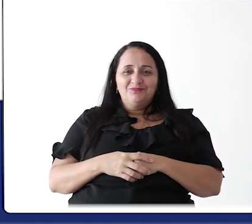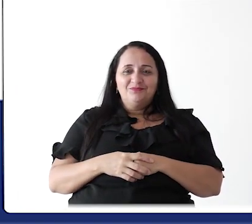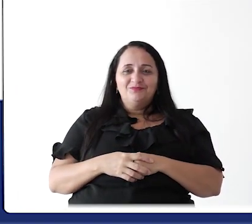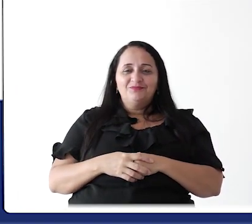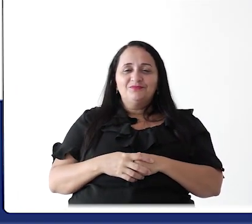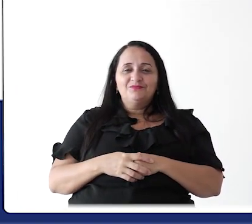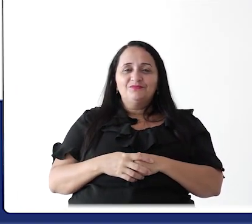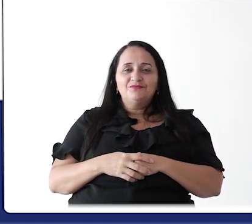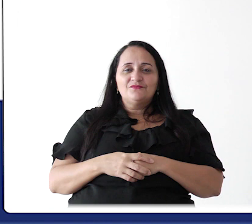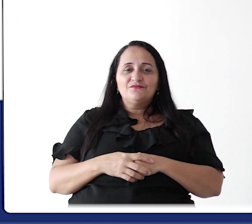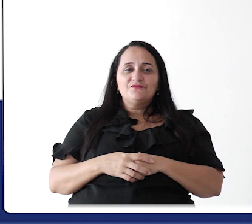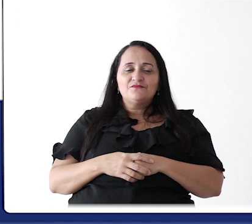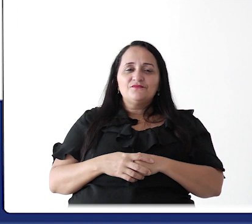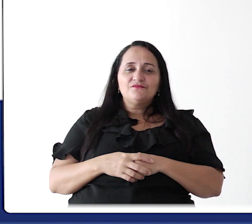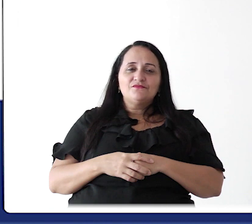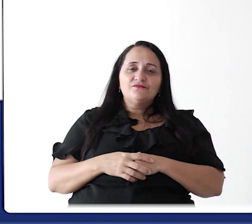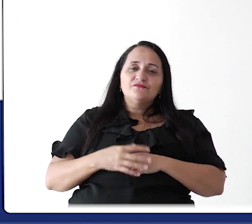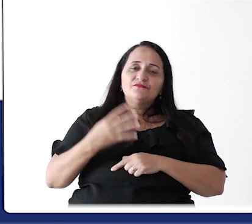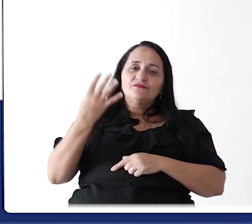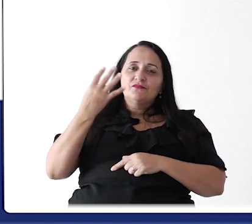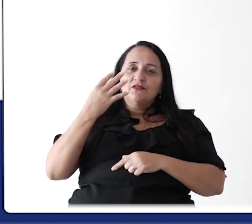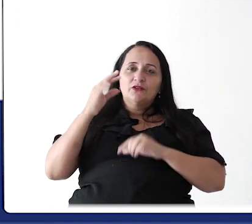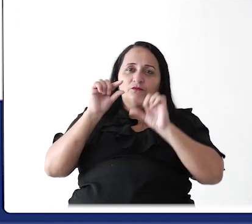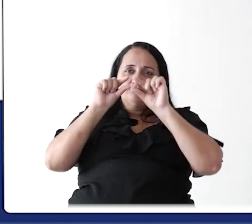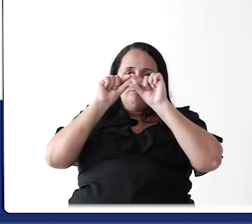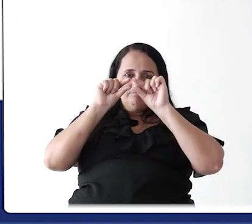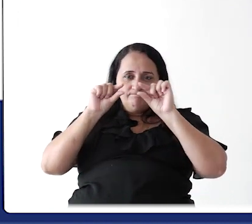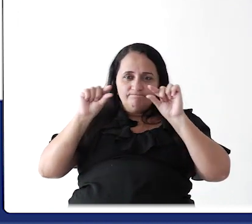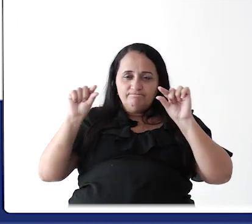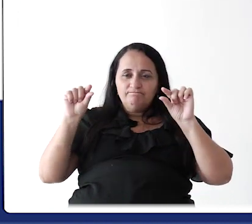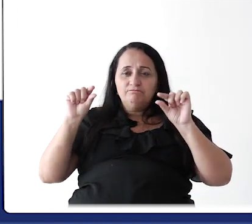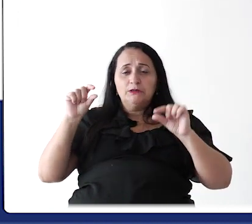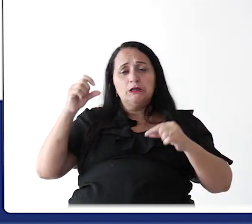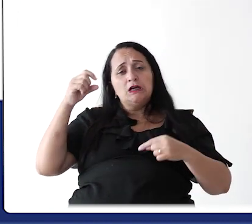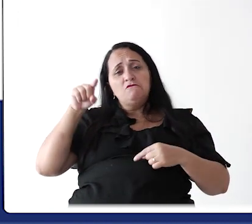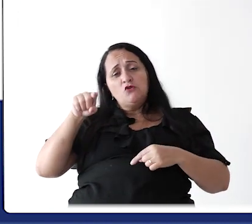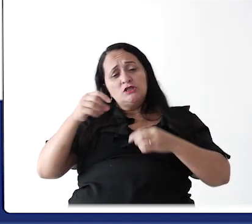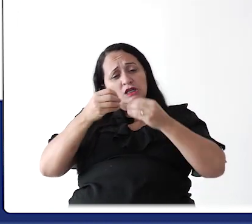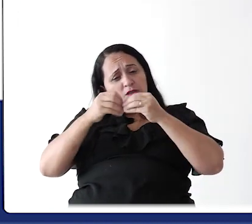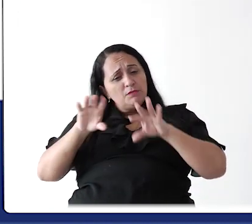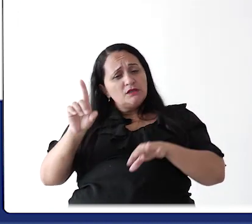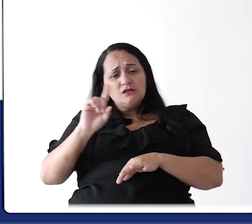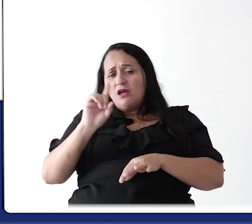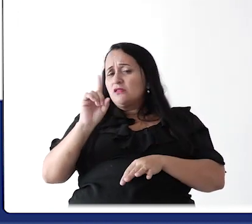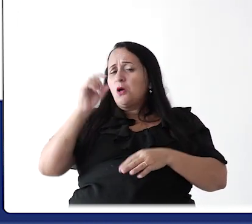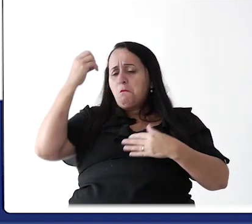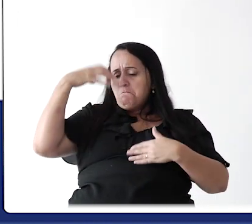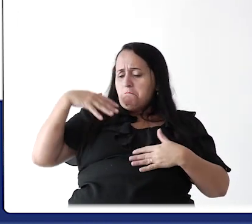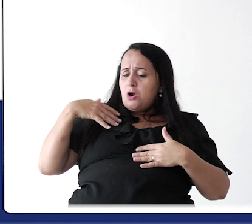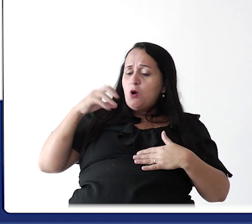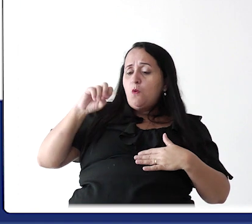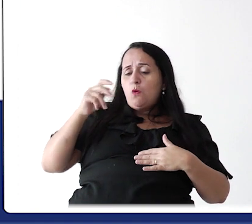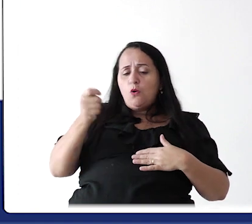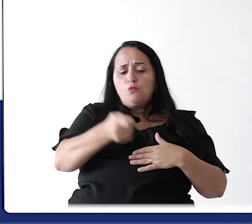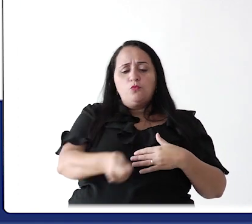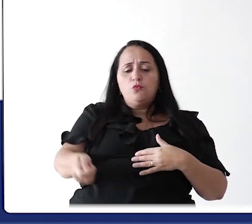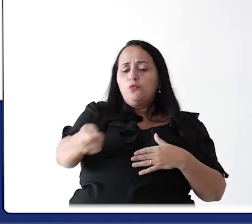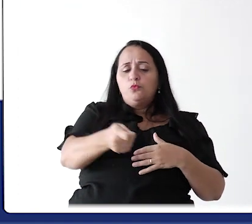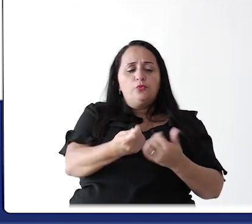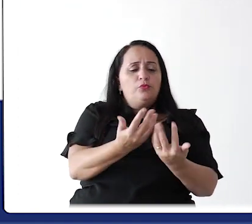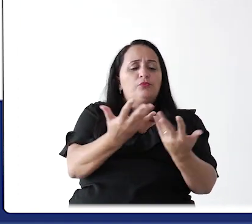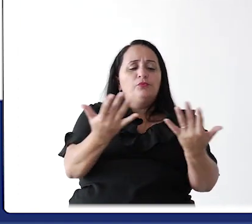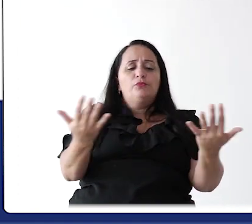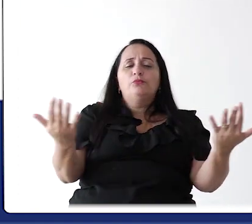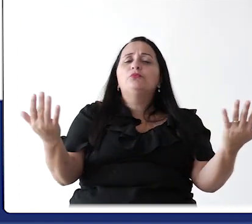segunda estrofe, quarto verso, seja em banho ou no quintal.